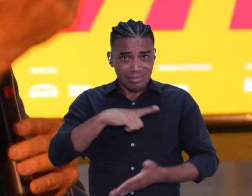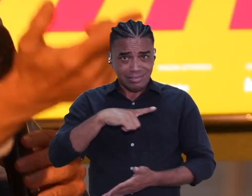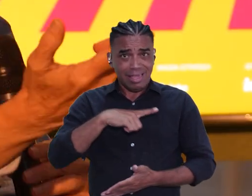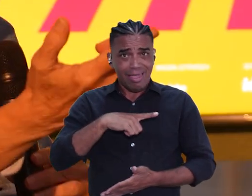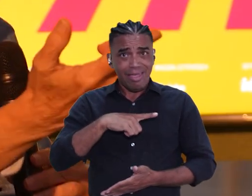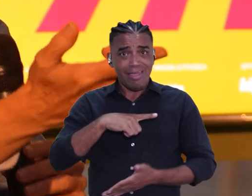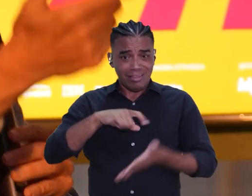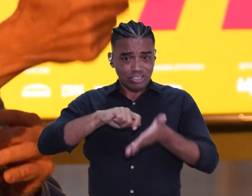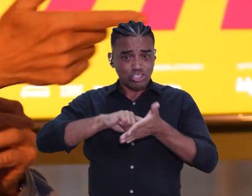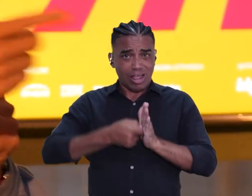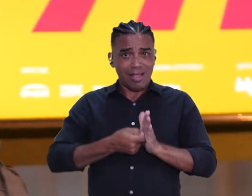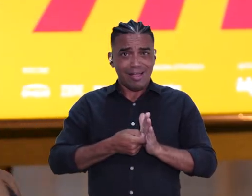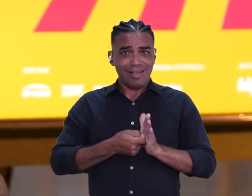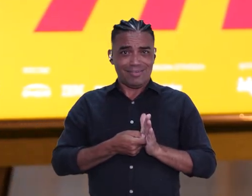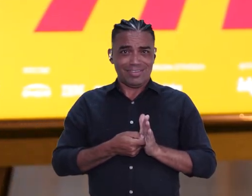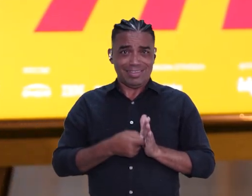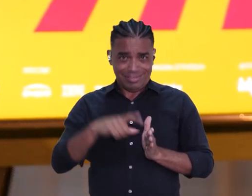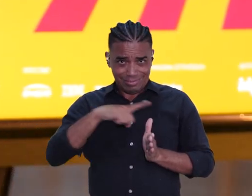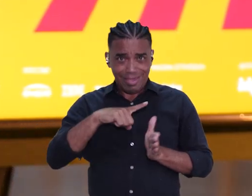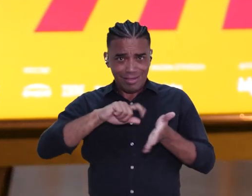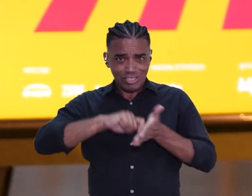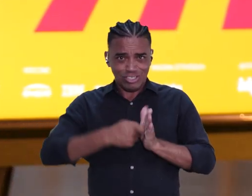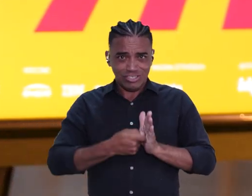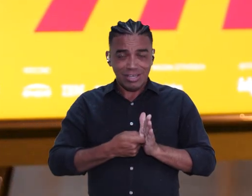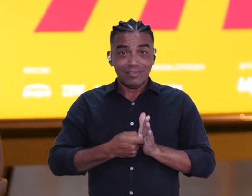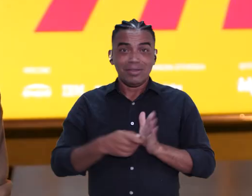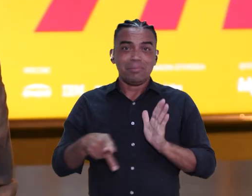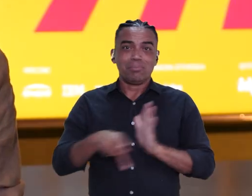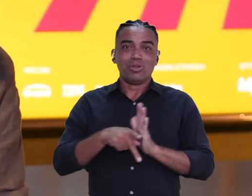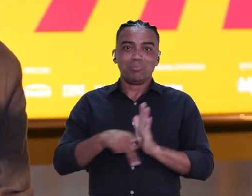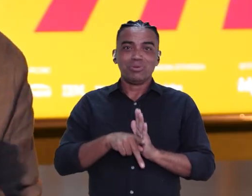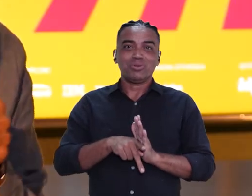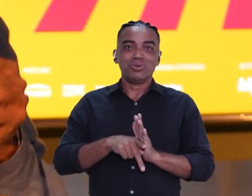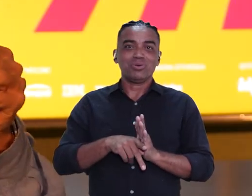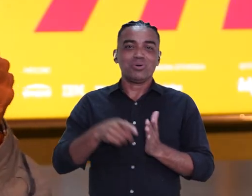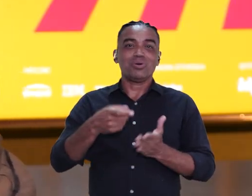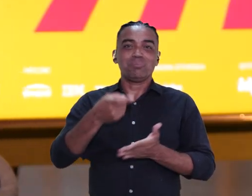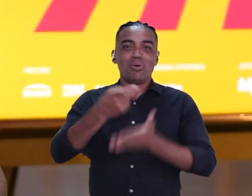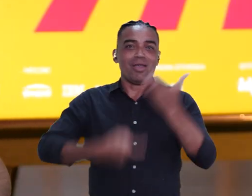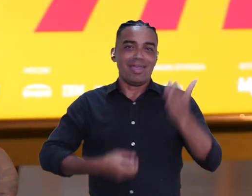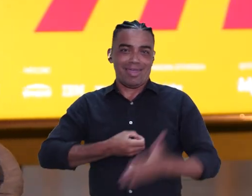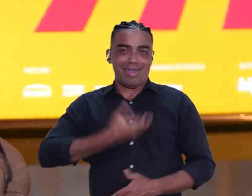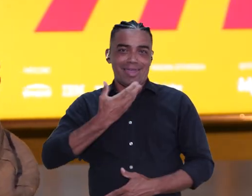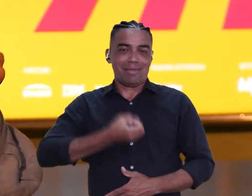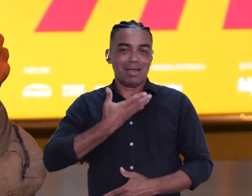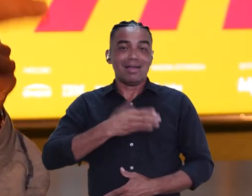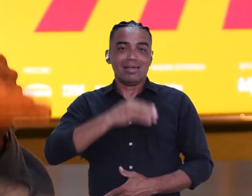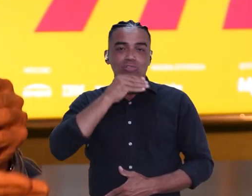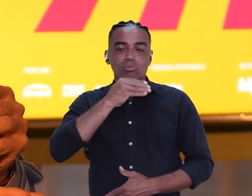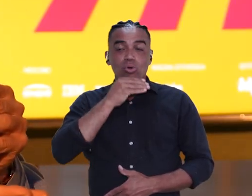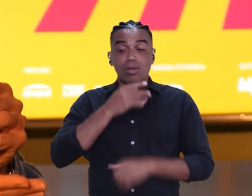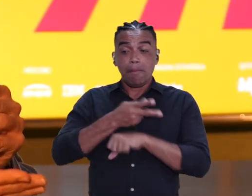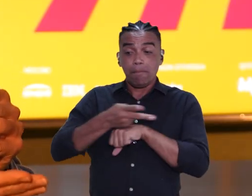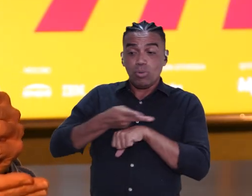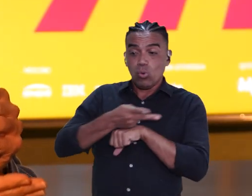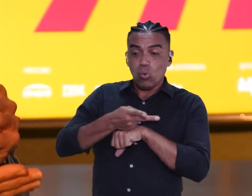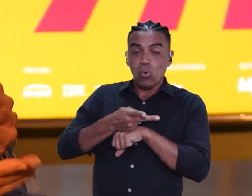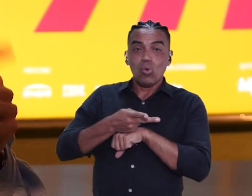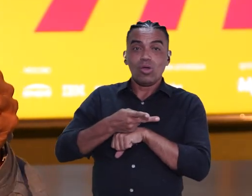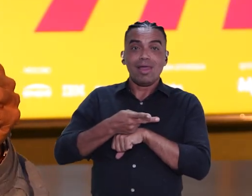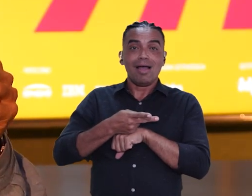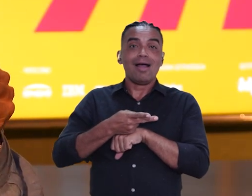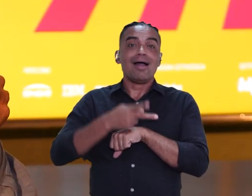trouxeste a chave? Né? Que é o caso do poema do Drummond chamado Procura da Poesia.